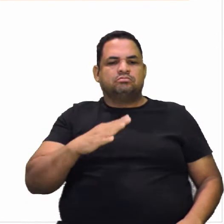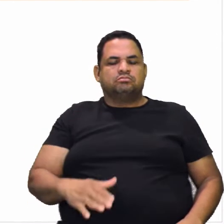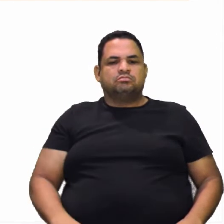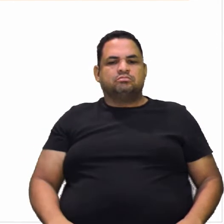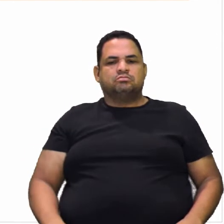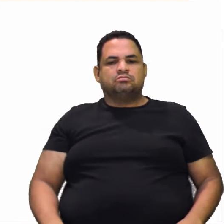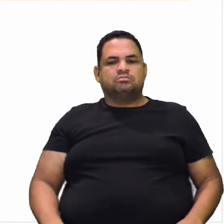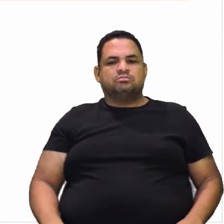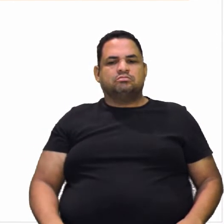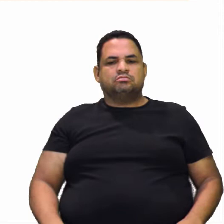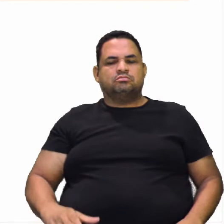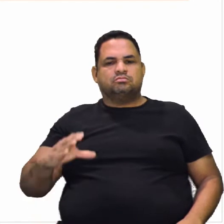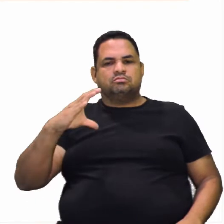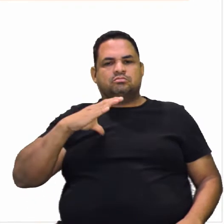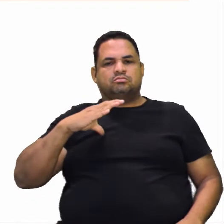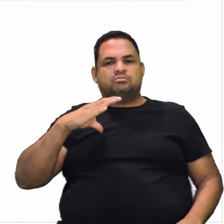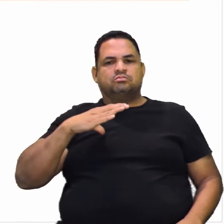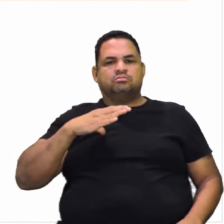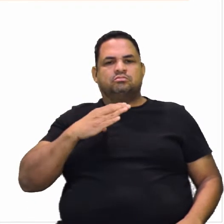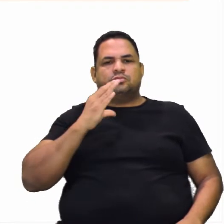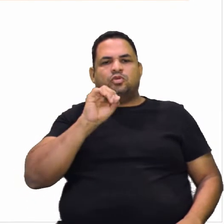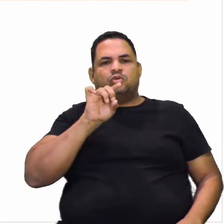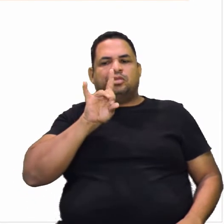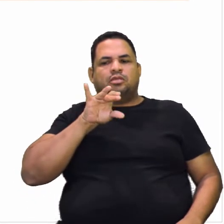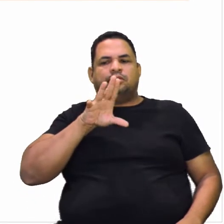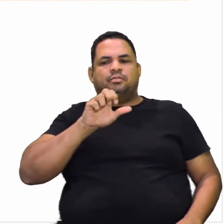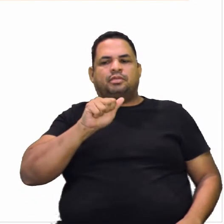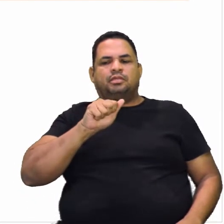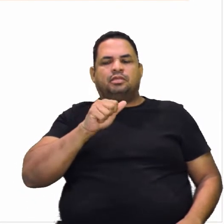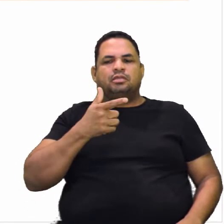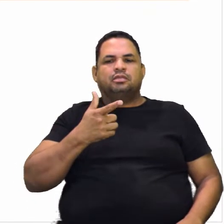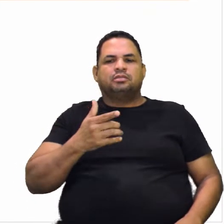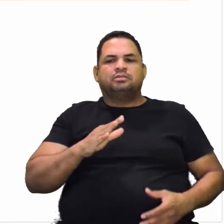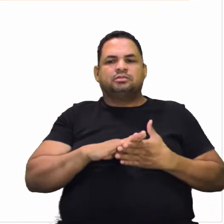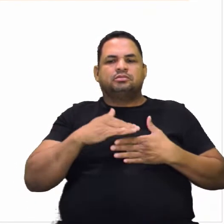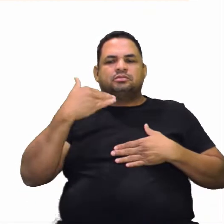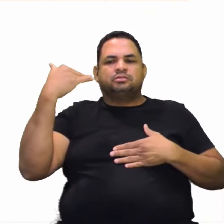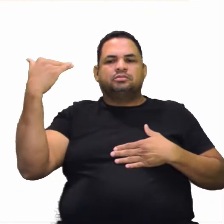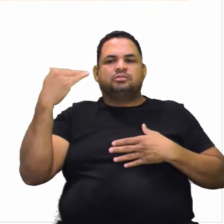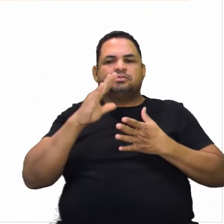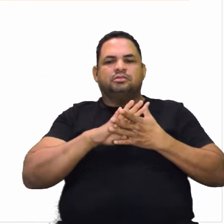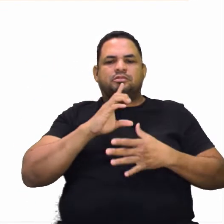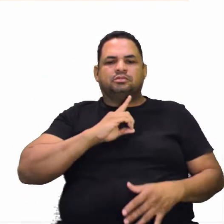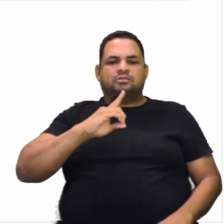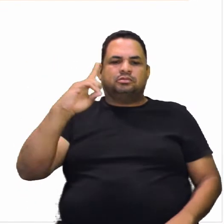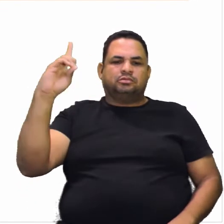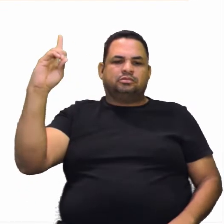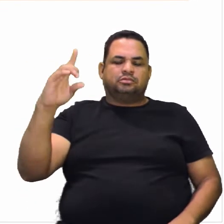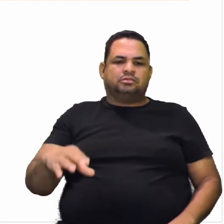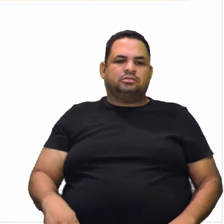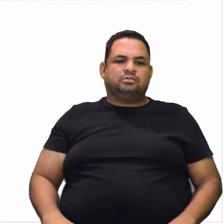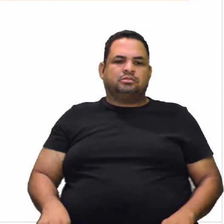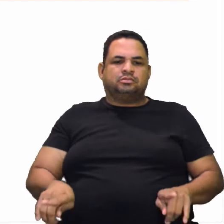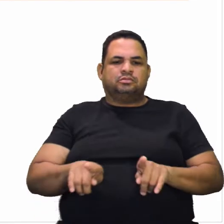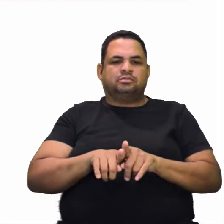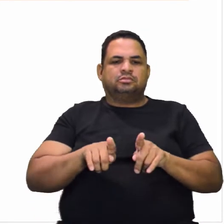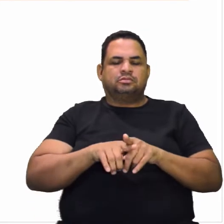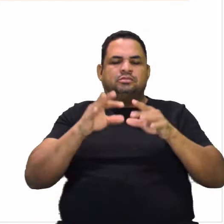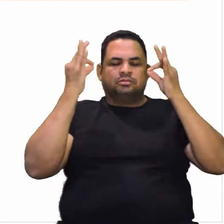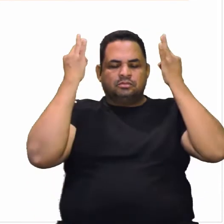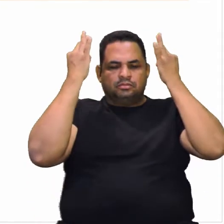na cidade de Olímpia, que surgiram os Jogos Olímpicos em homenagem aos deuses. Os gregos também desenvolveram